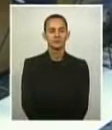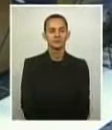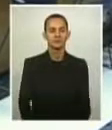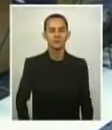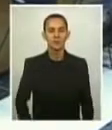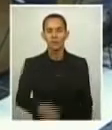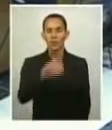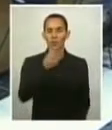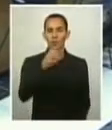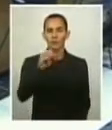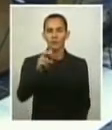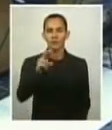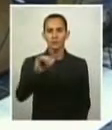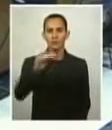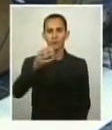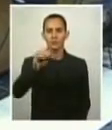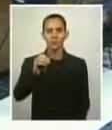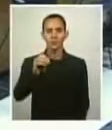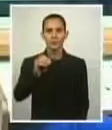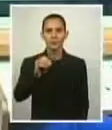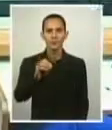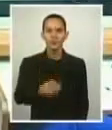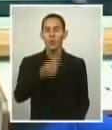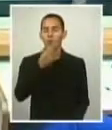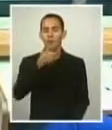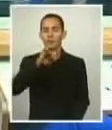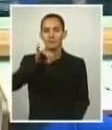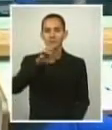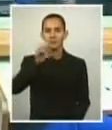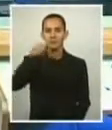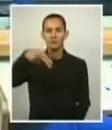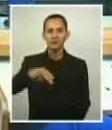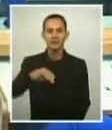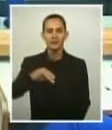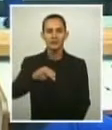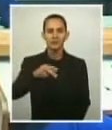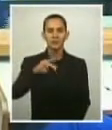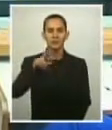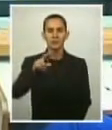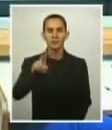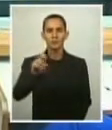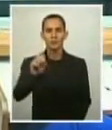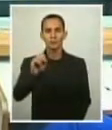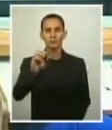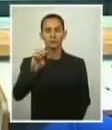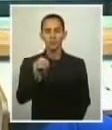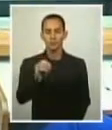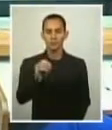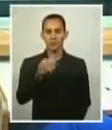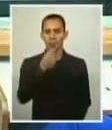e foi um suíço chamado Jean Jack Russo e a um